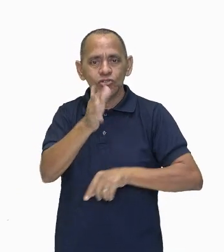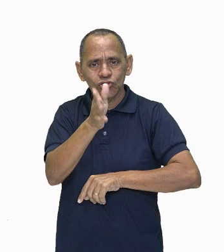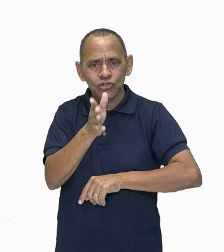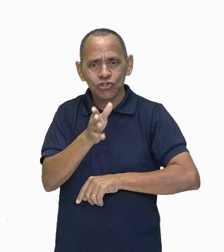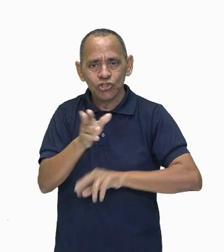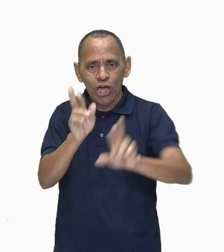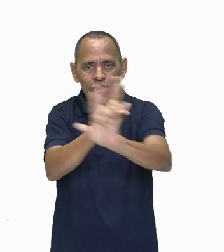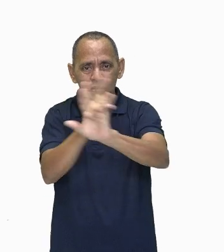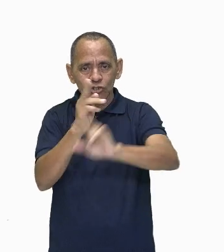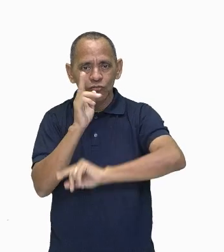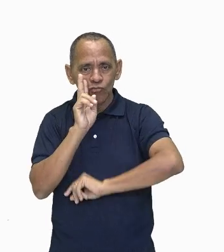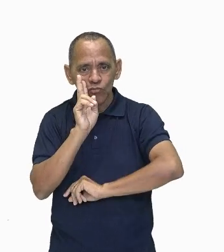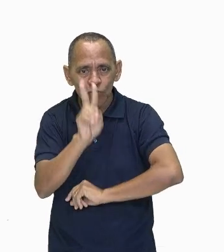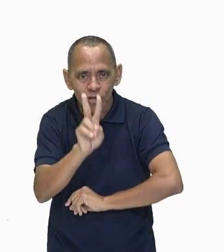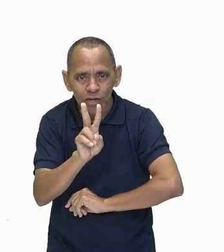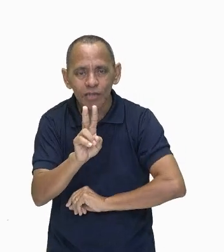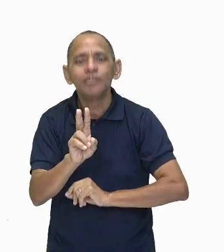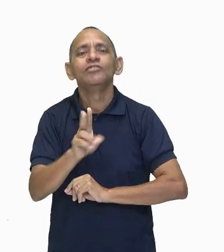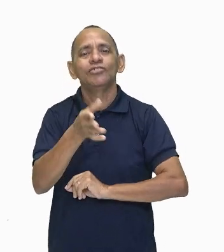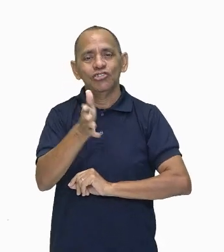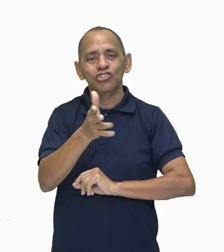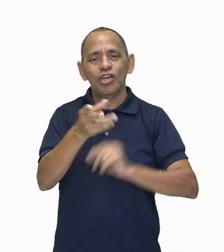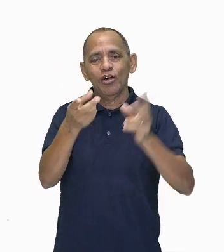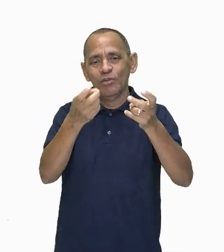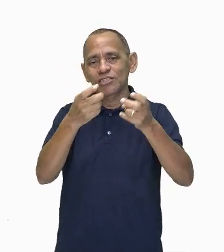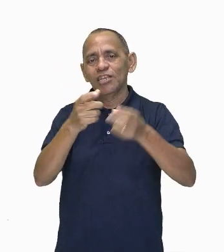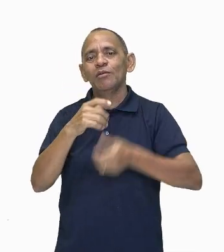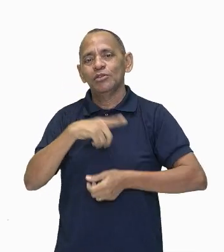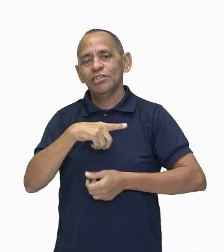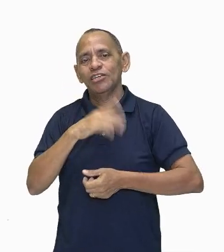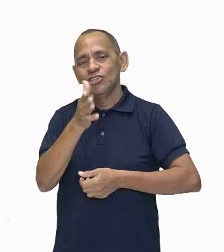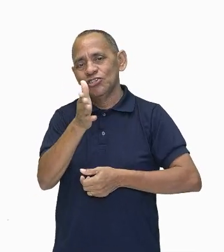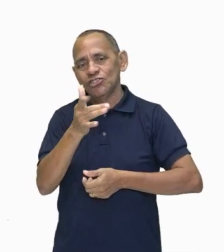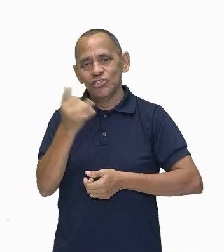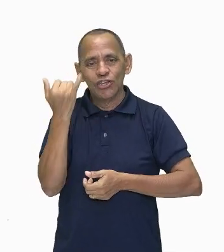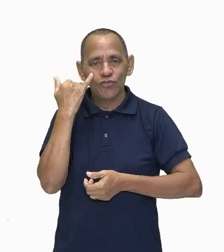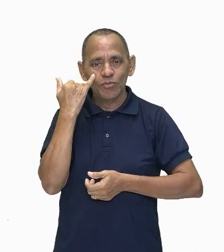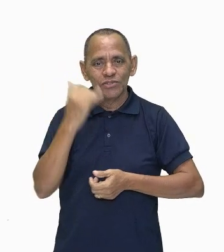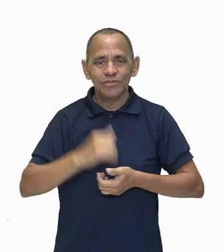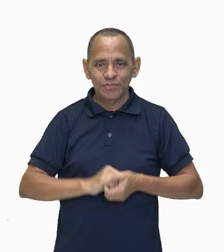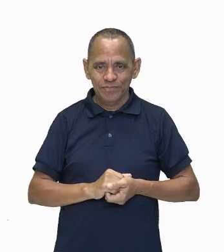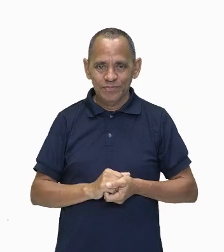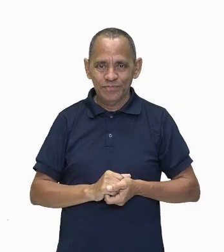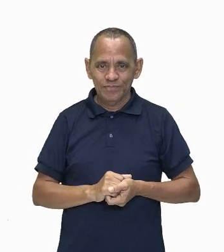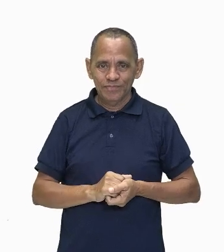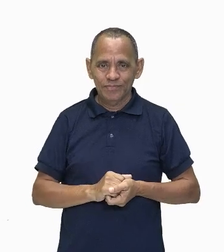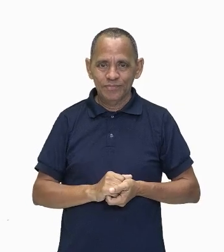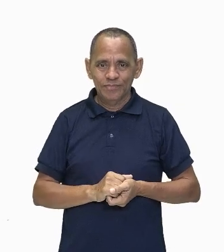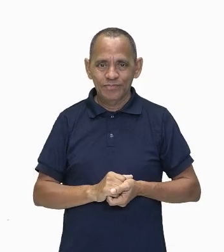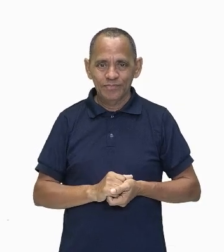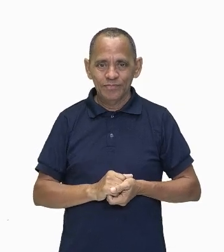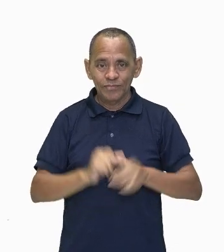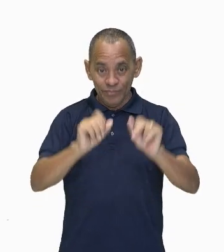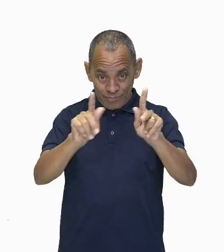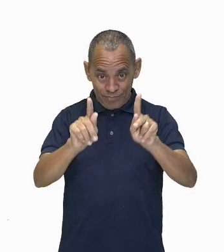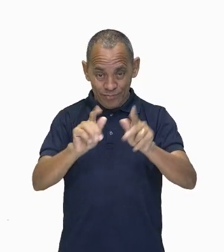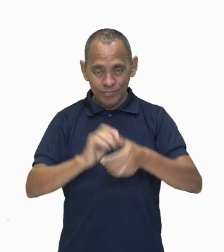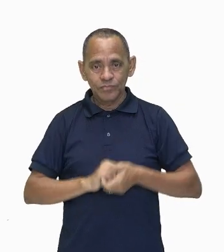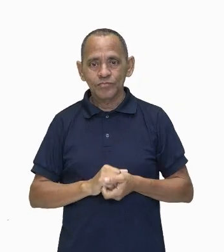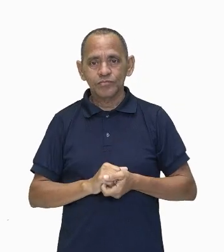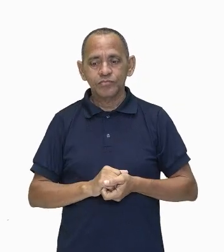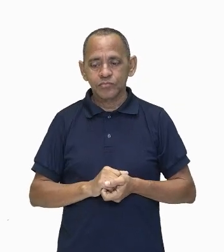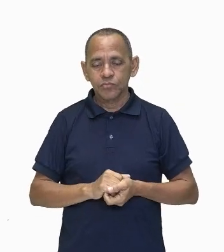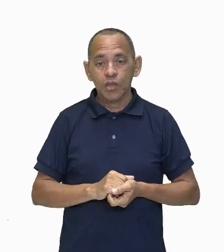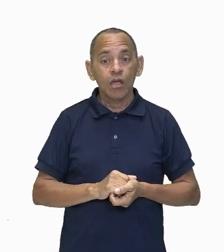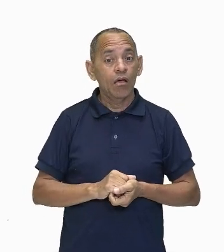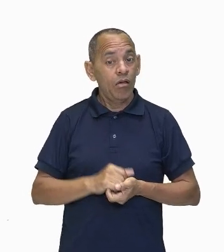né? Você bate o olho e você já tira ali as informações mais evidentes. Ok? E um outro gráfico também que é